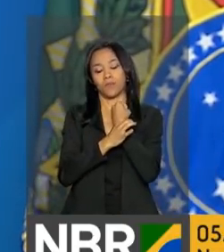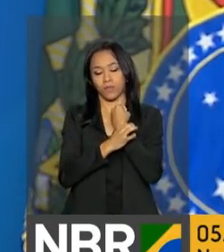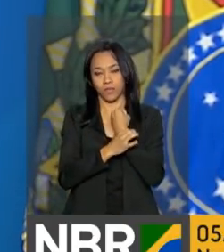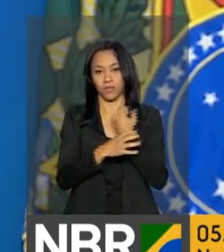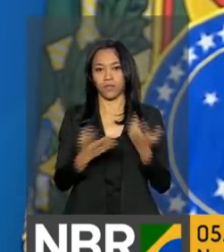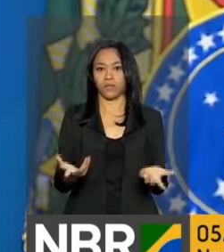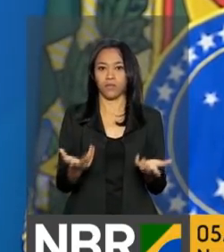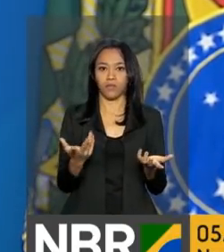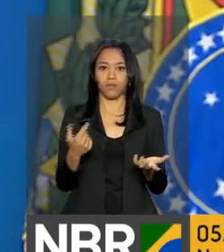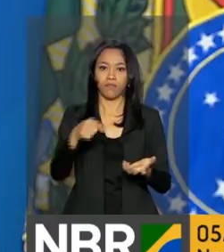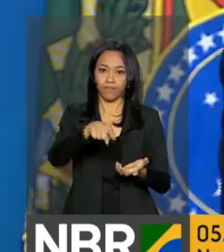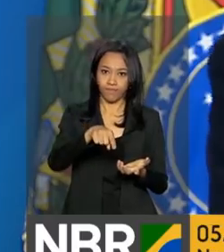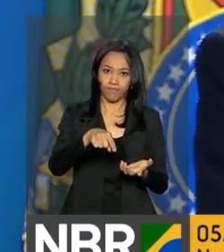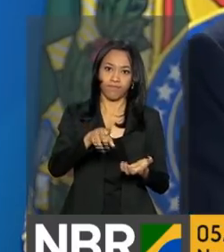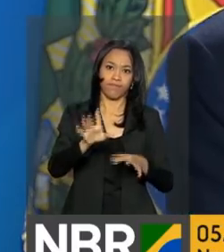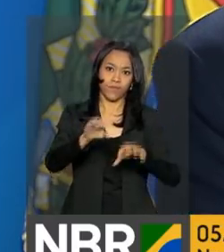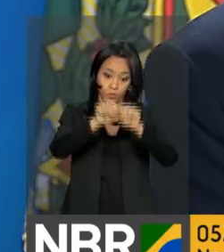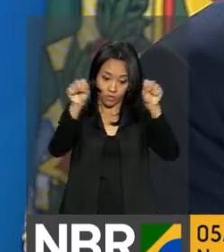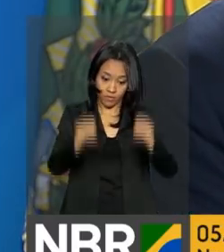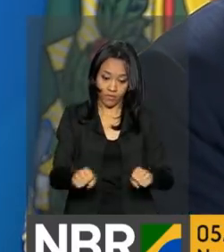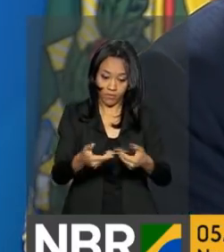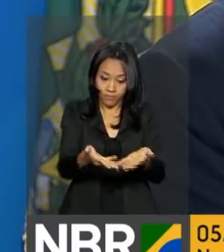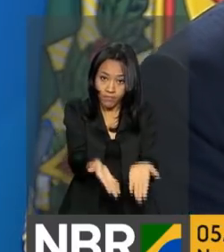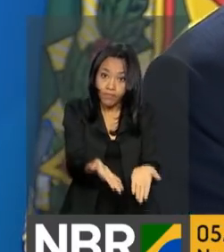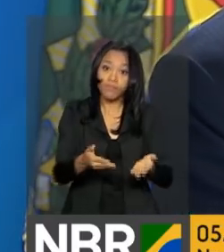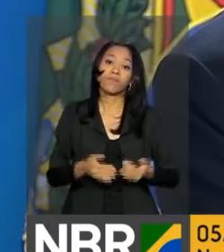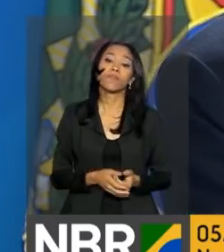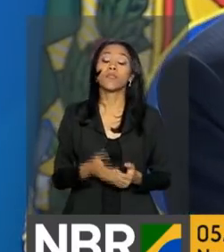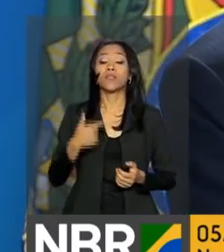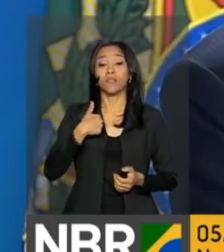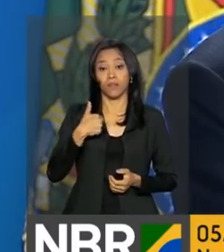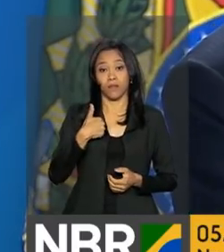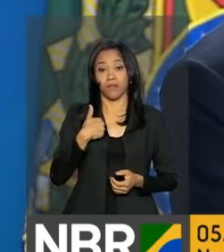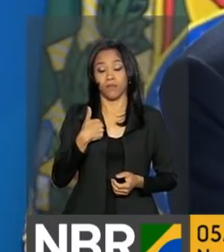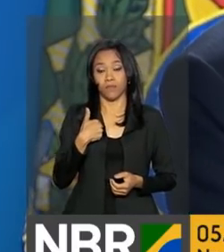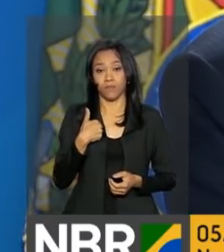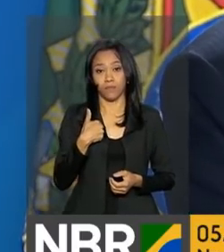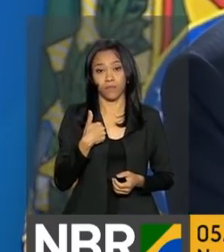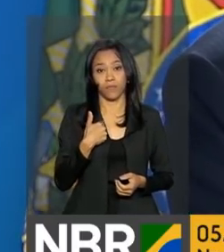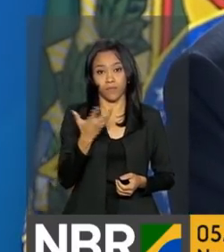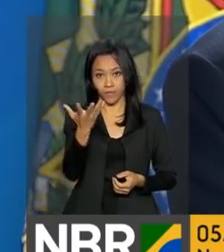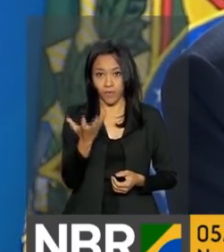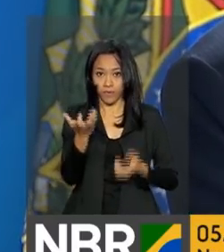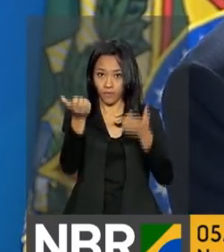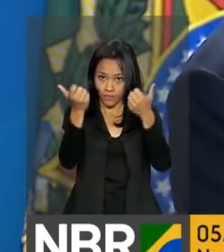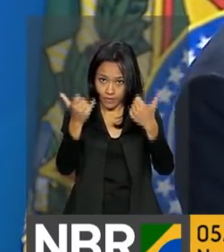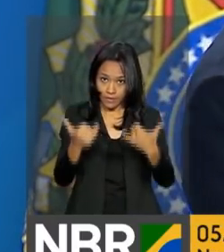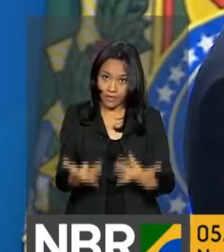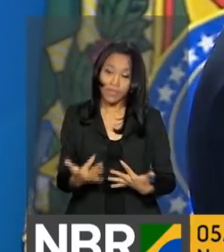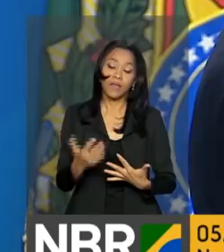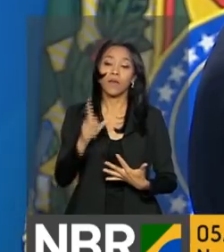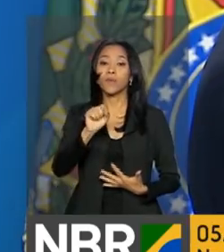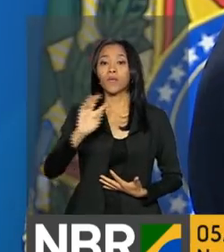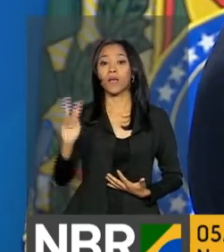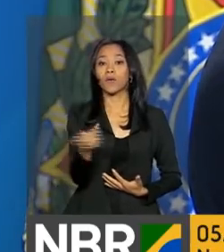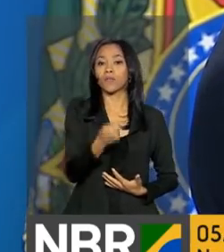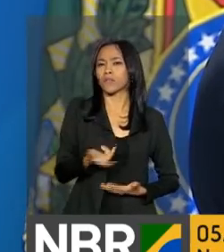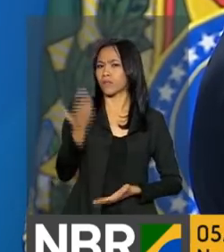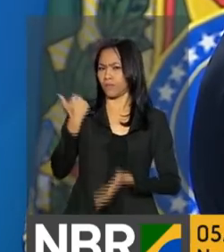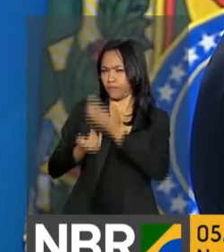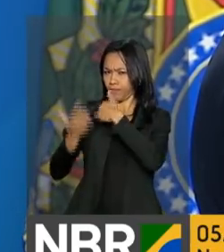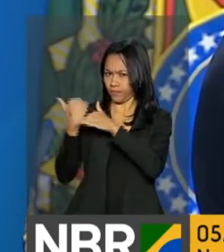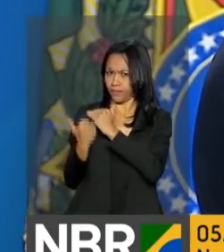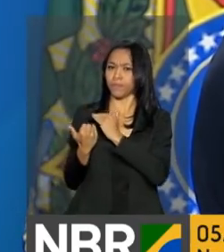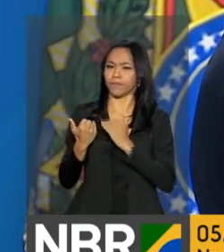absoluta e eu para tanto quero a relatar aquilo que acontecia no passado ano